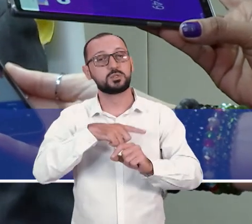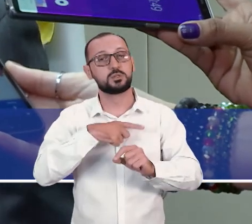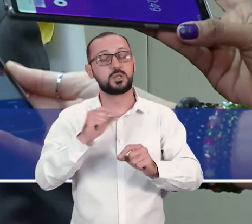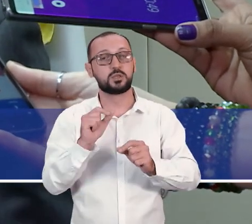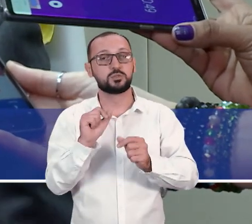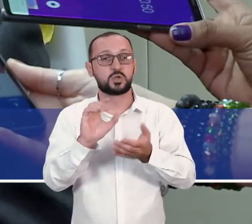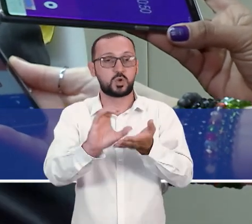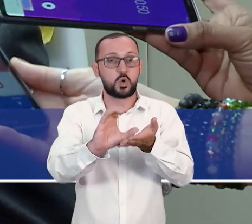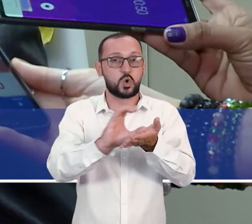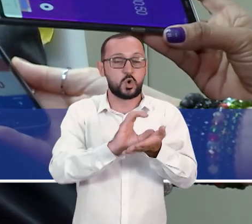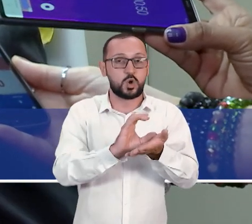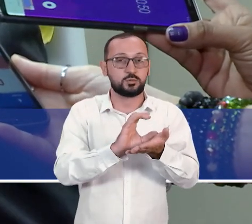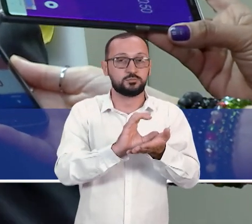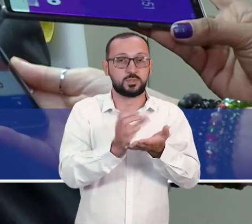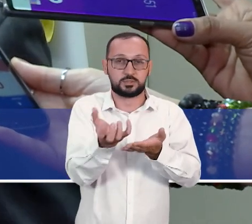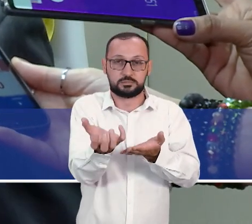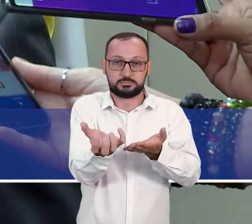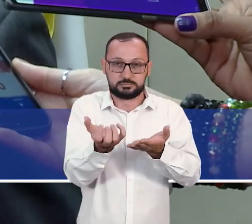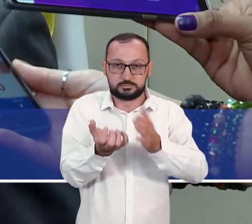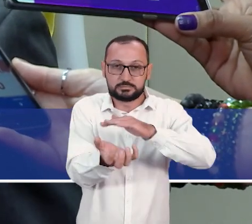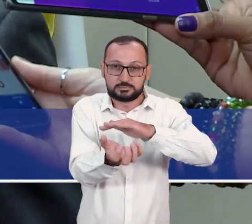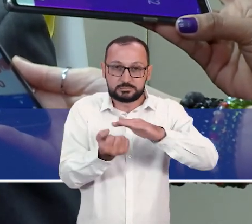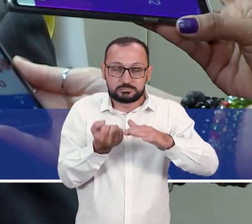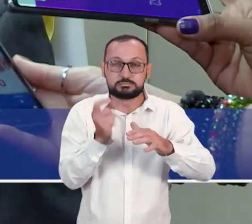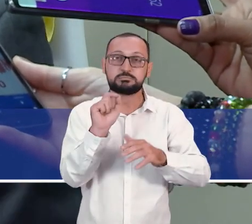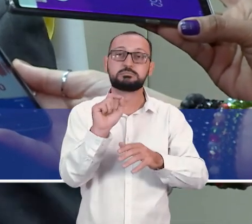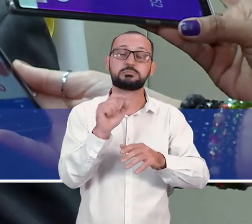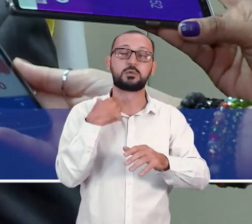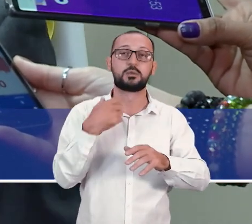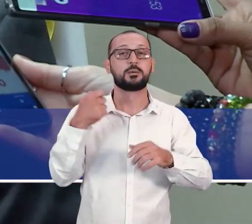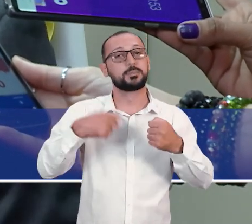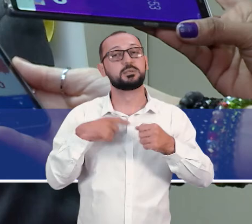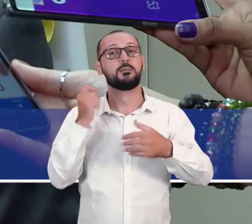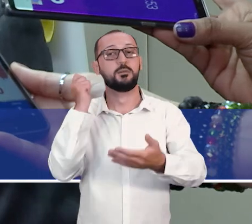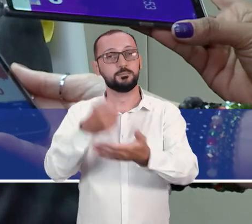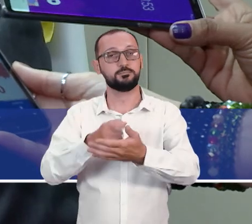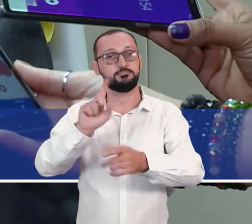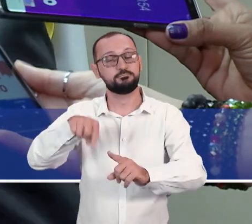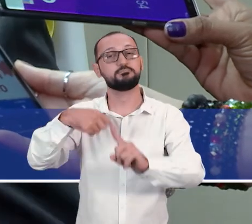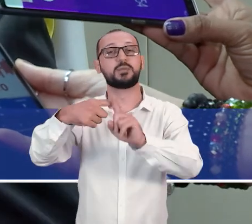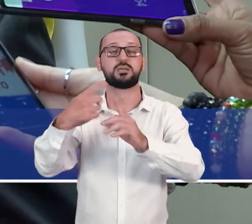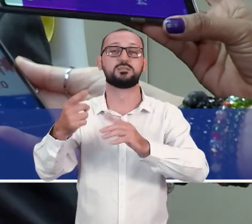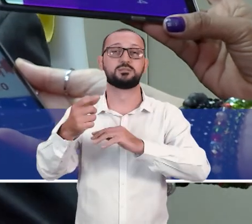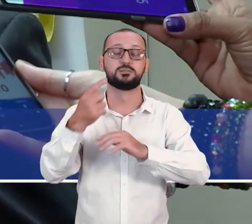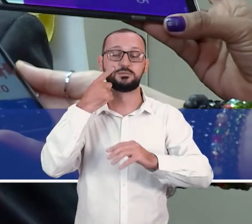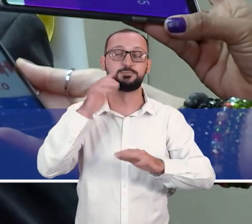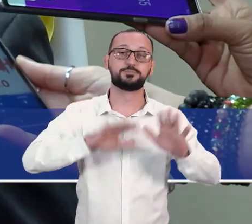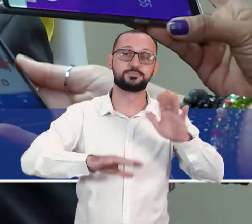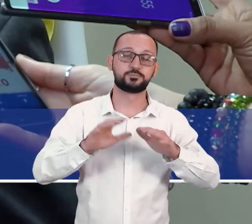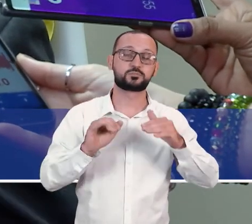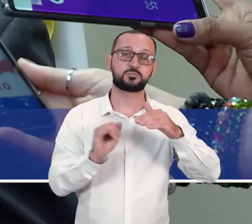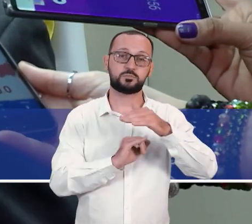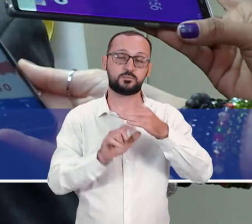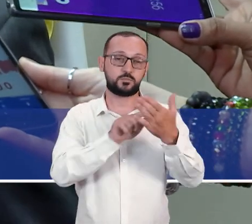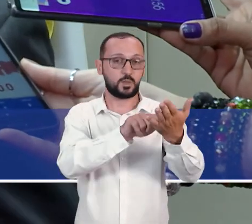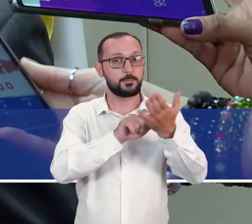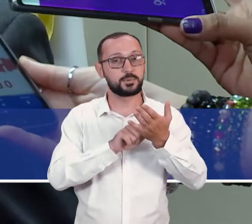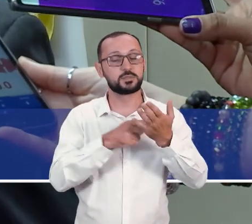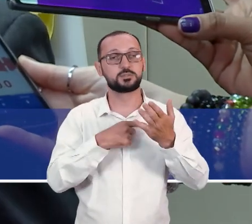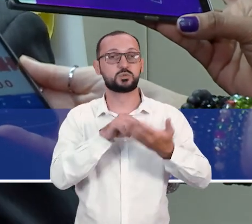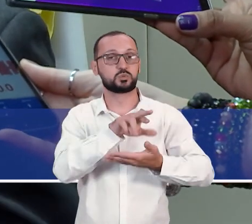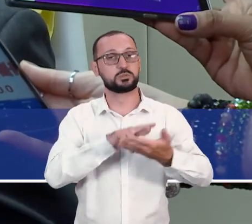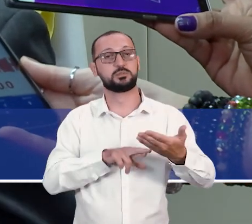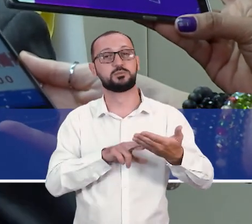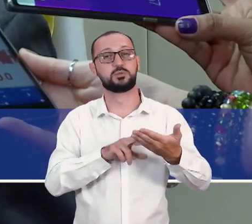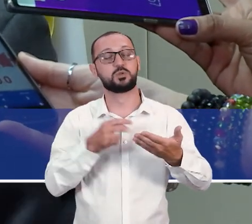a questão que nós temos uma receita estática e uma crescente necessidade de mais serviços. Mas é satisfatória porque os órgãos